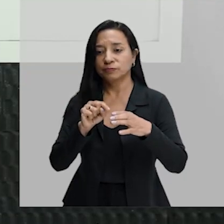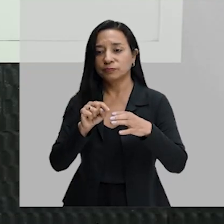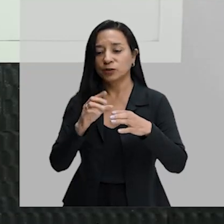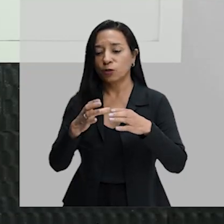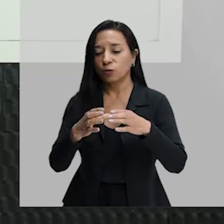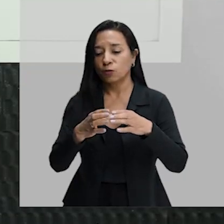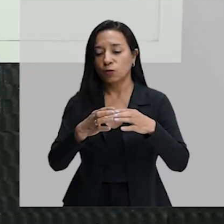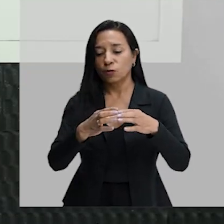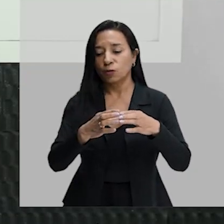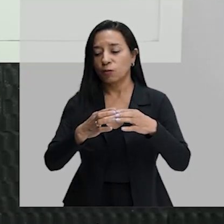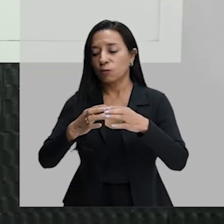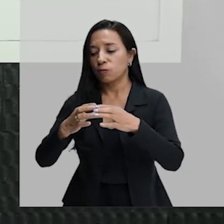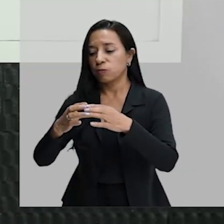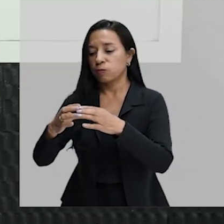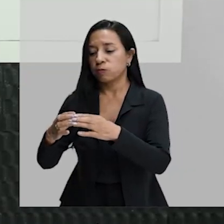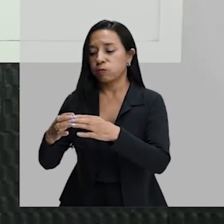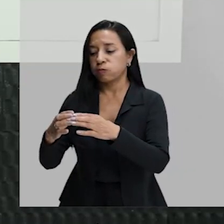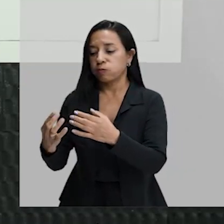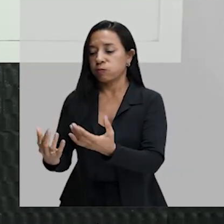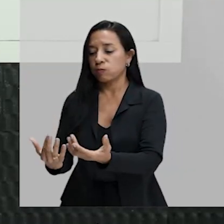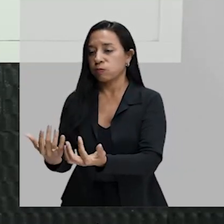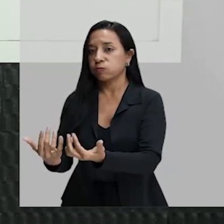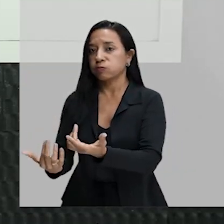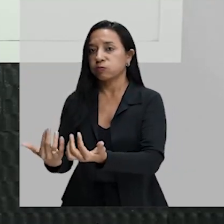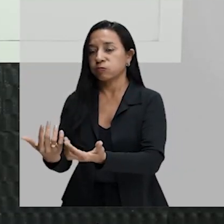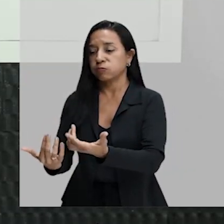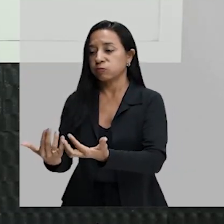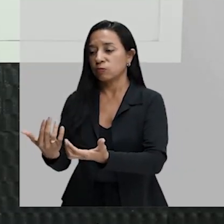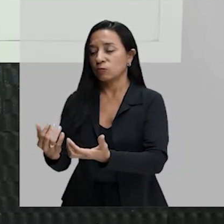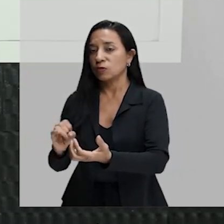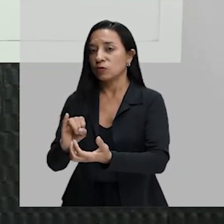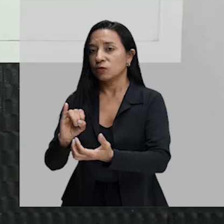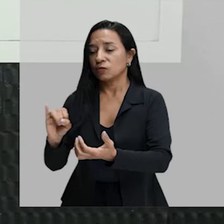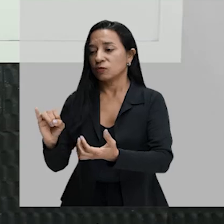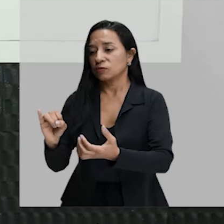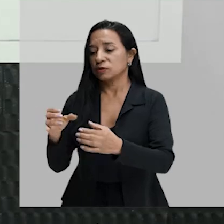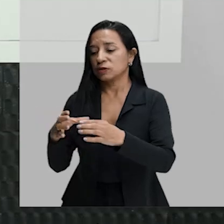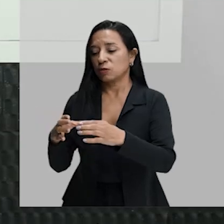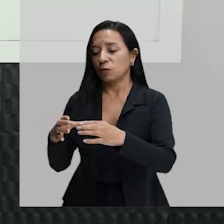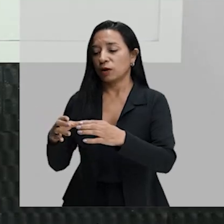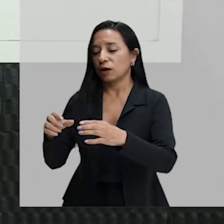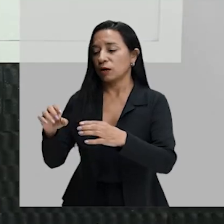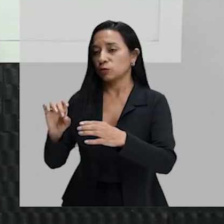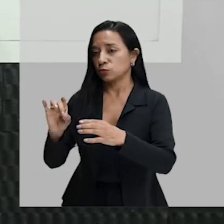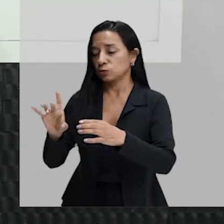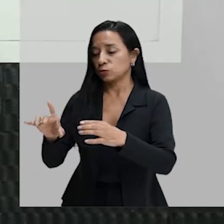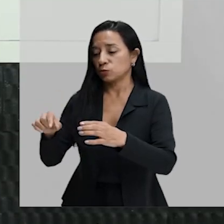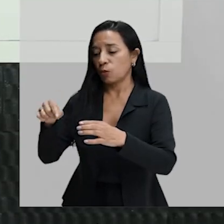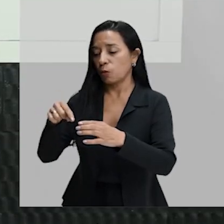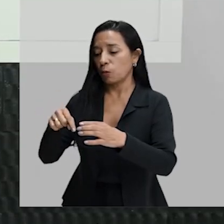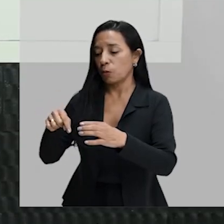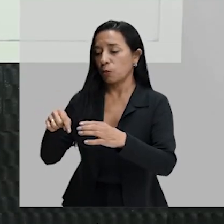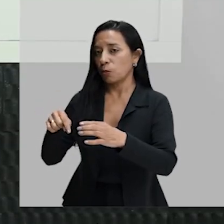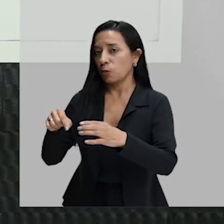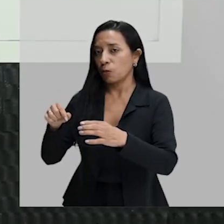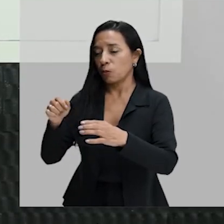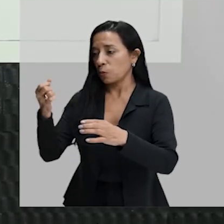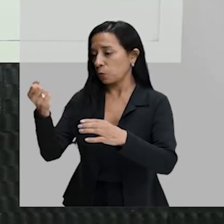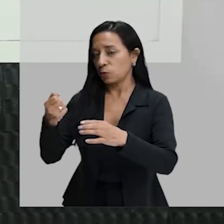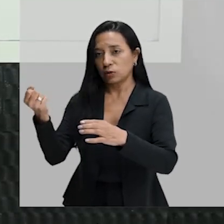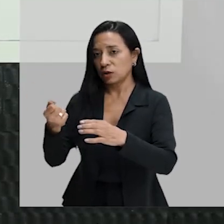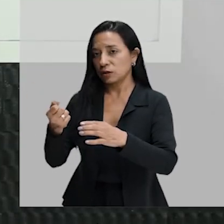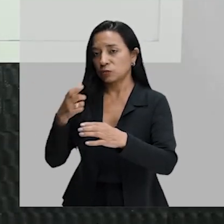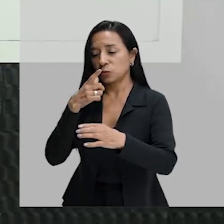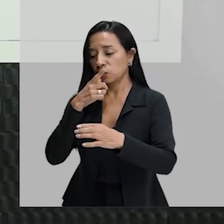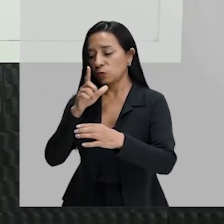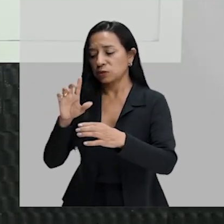ao fogo, certo? Porque se você for colocar só o líquido, né, lá no fogo, você não vai